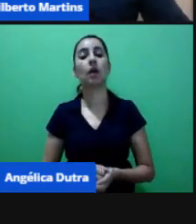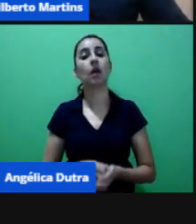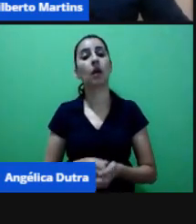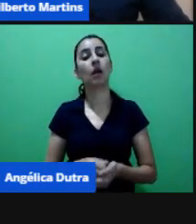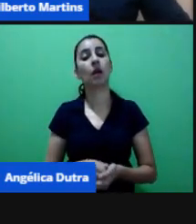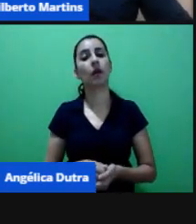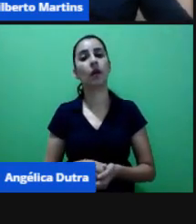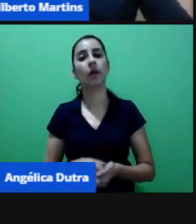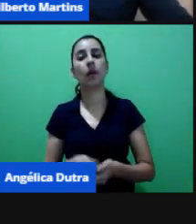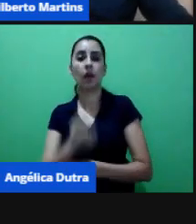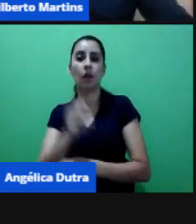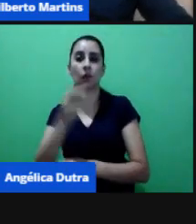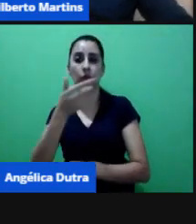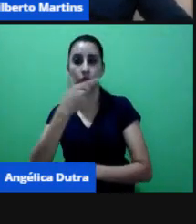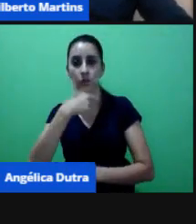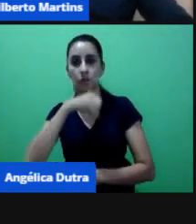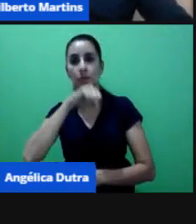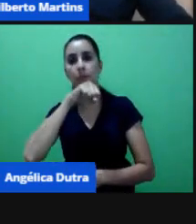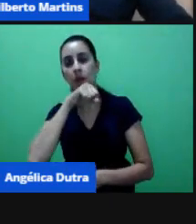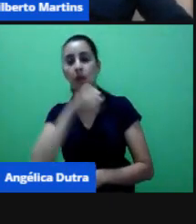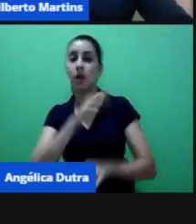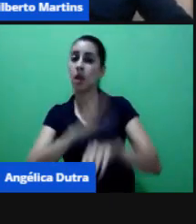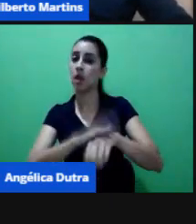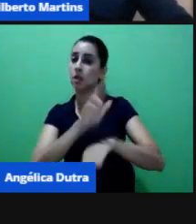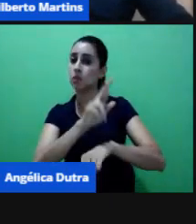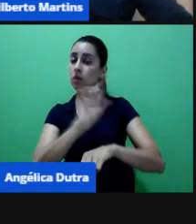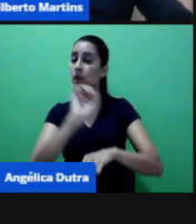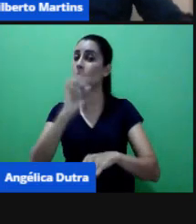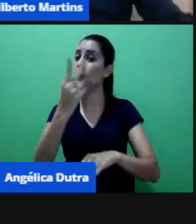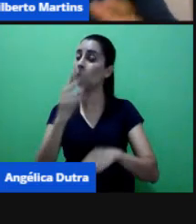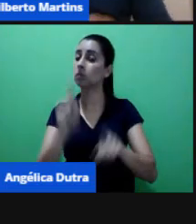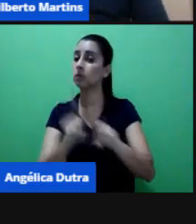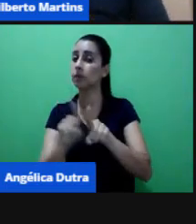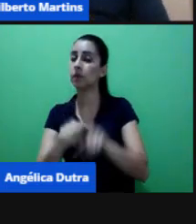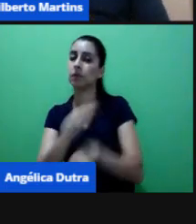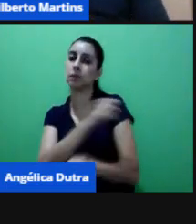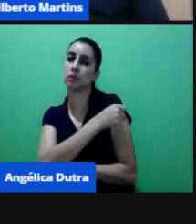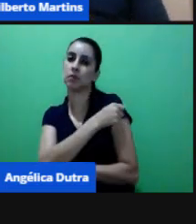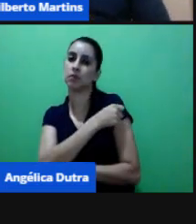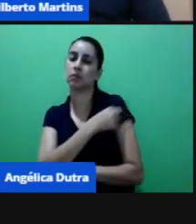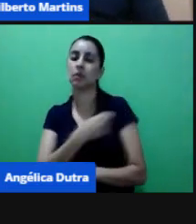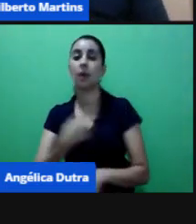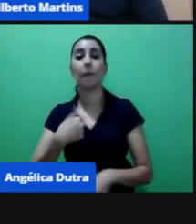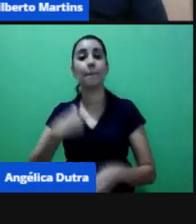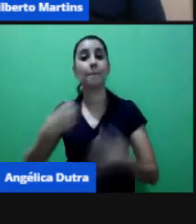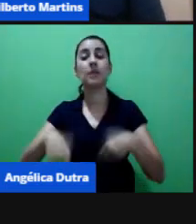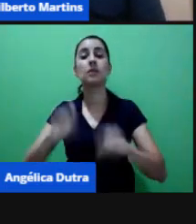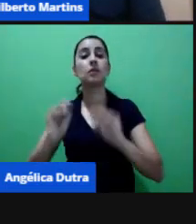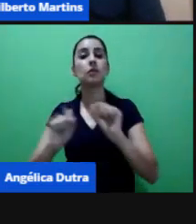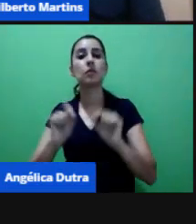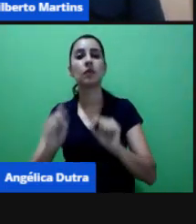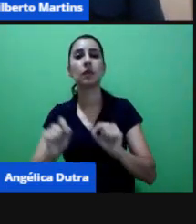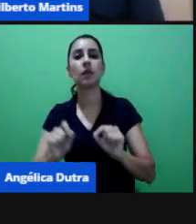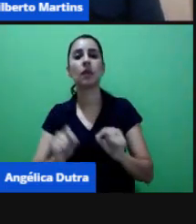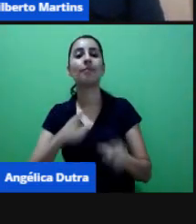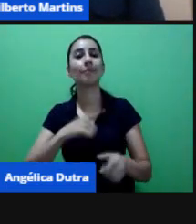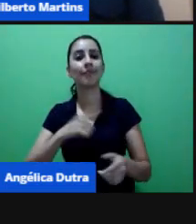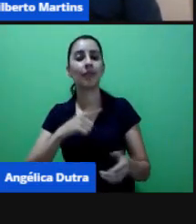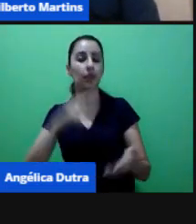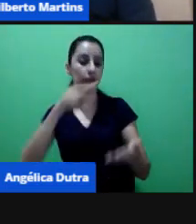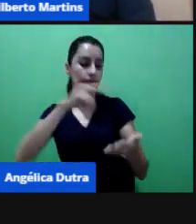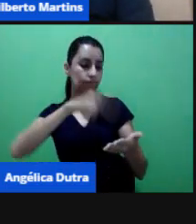alunos. Também temos o item do controle. Como seria esse controle? Controle de acompanhamento